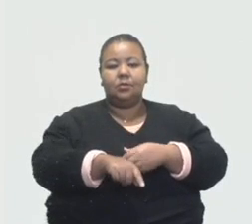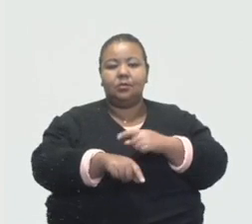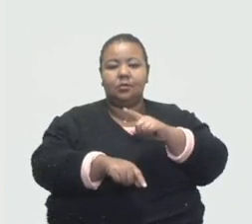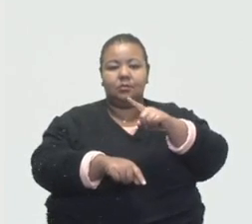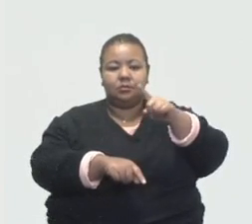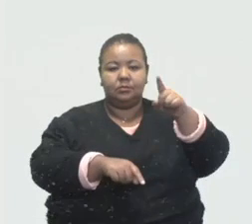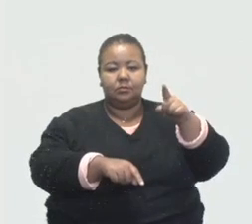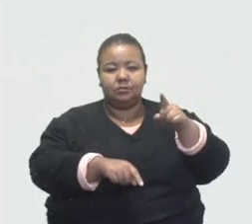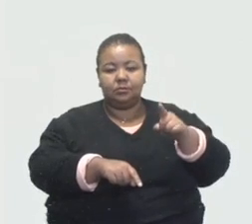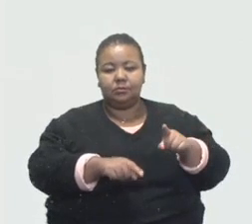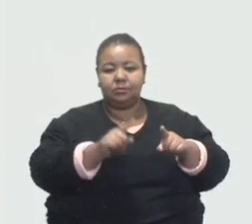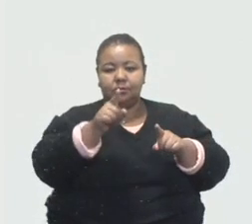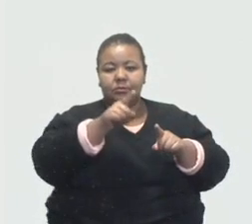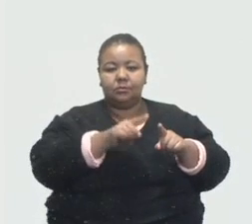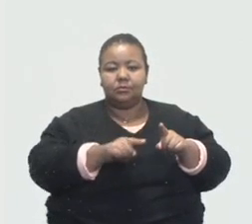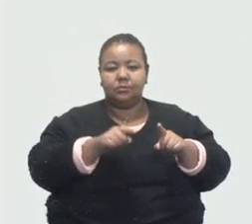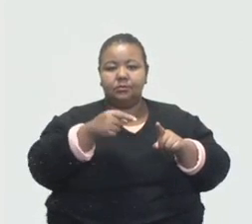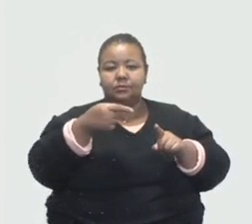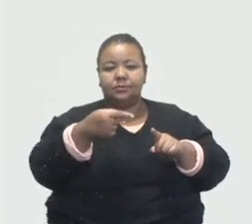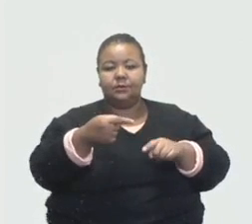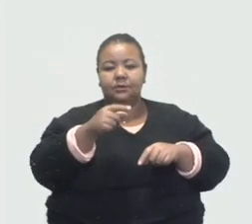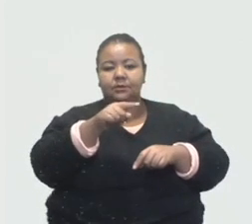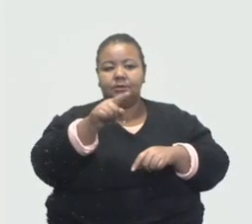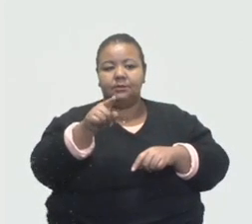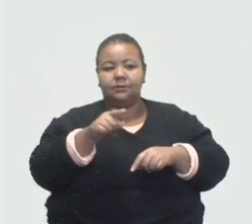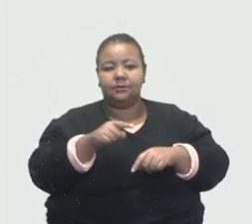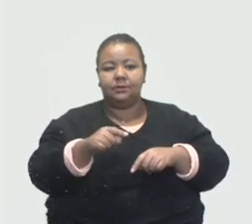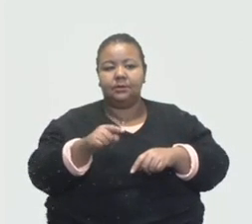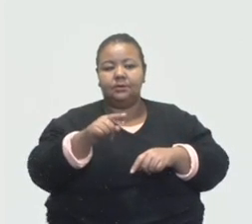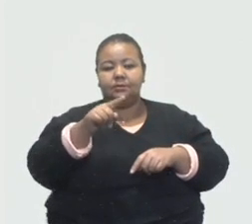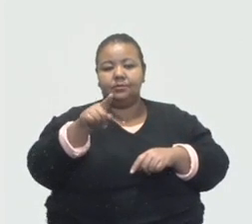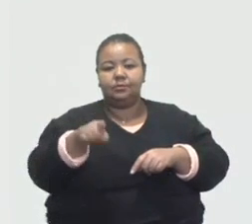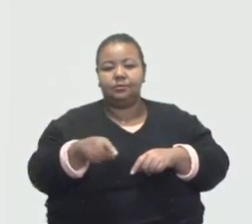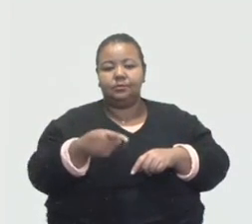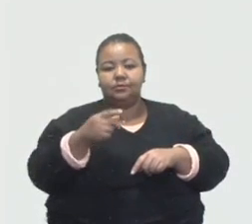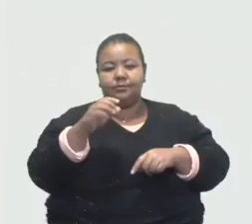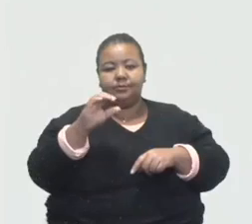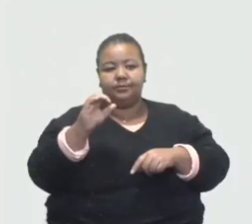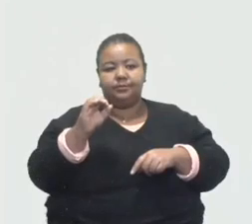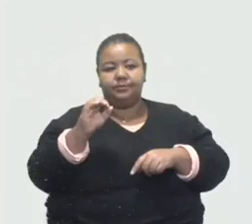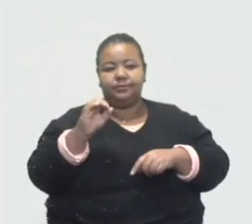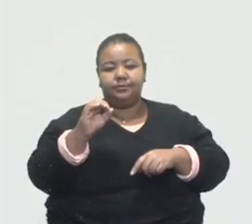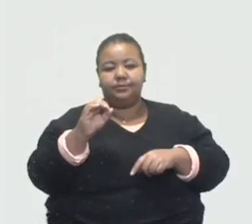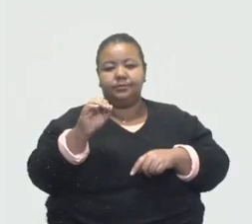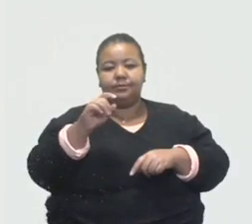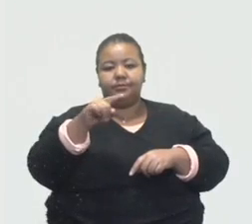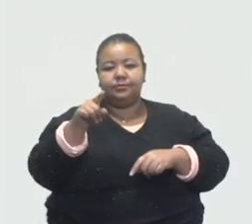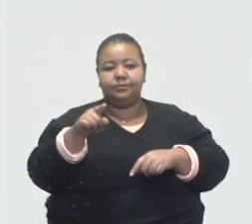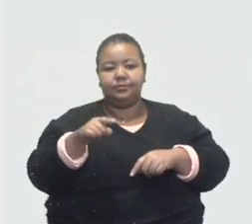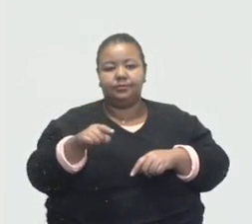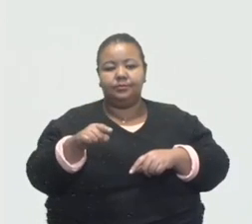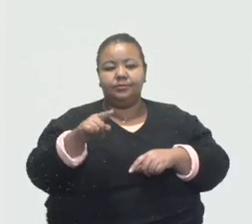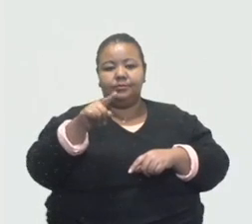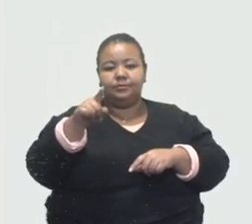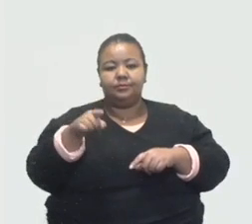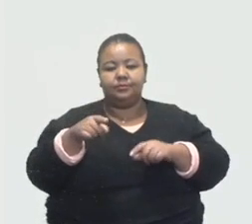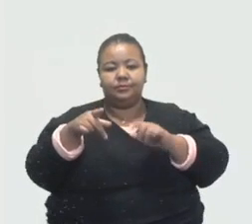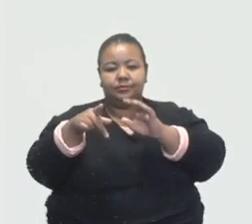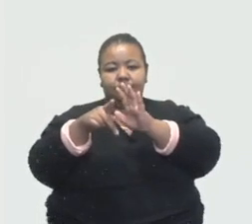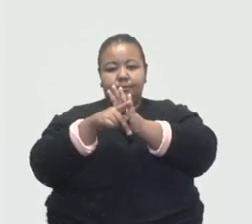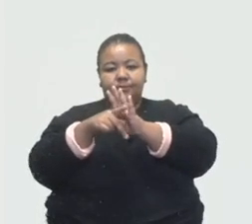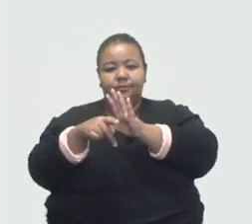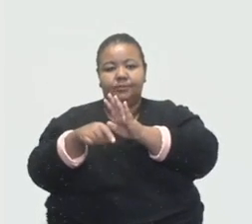menos z, o valor de y é zero, e z, ele vai